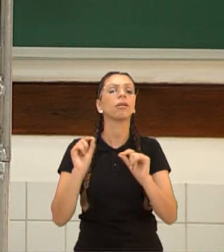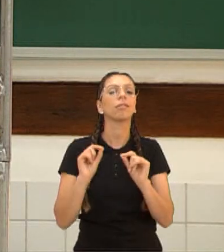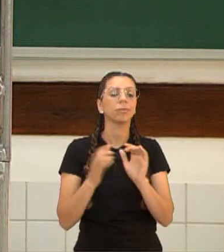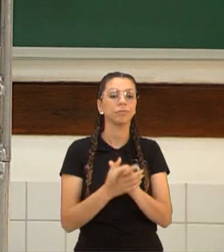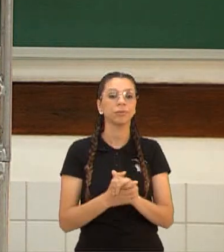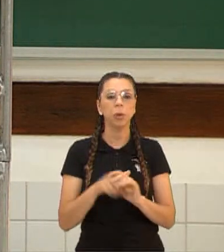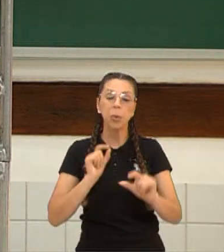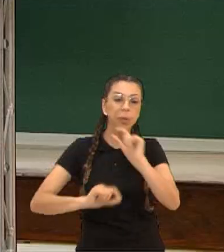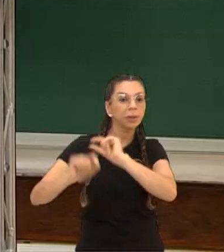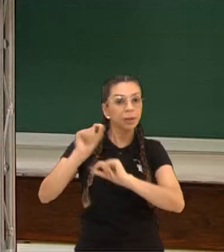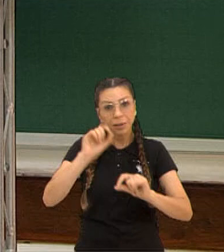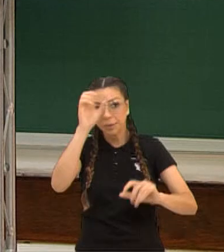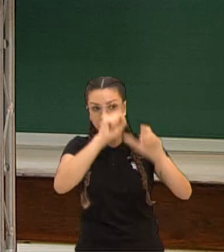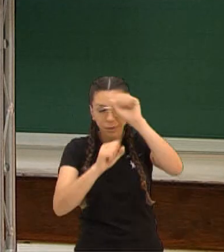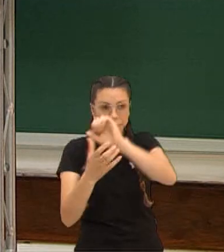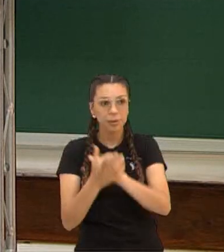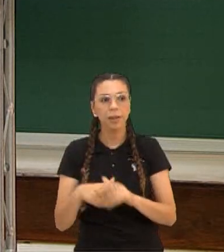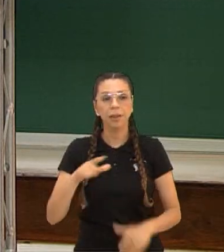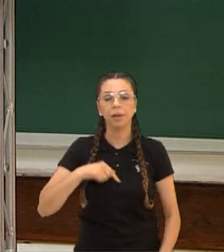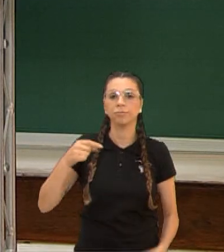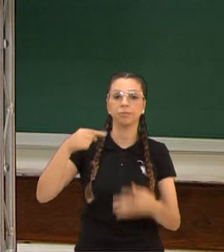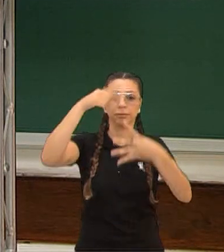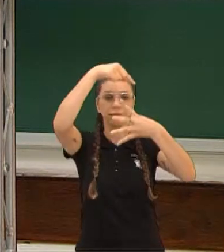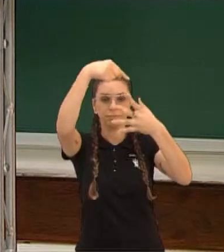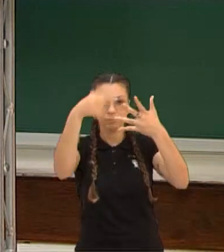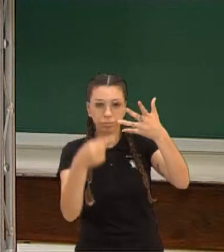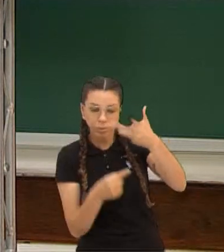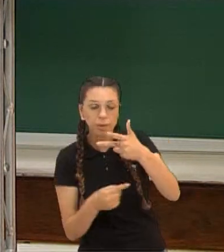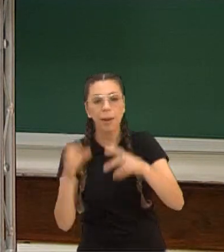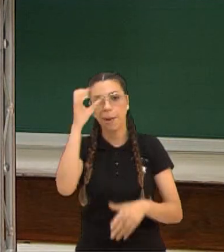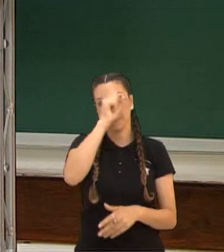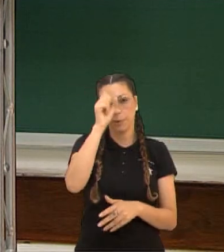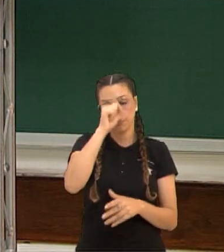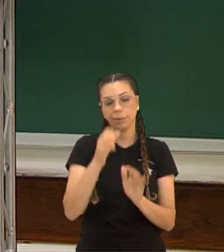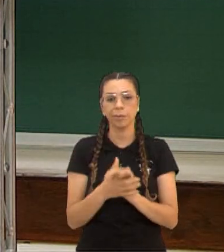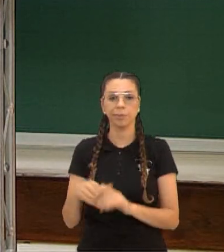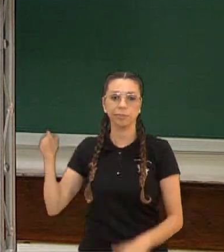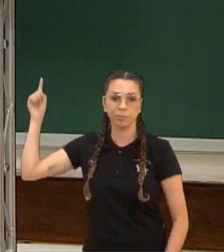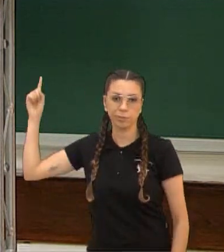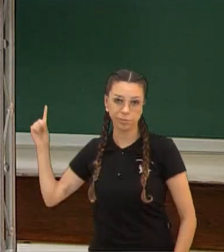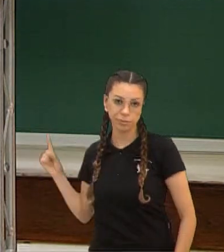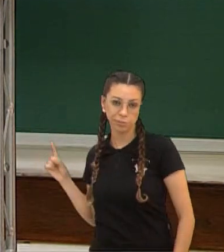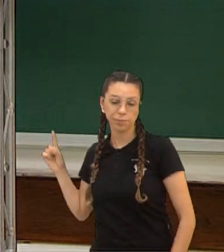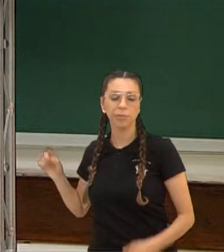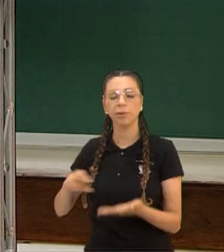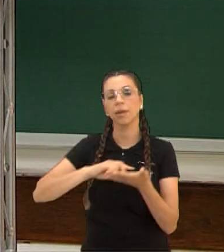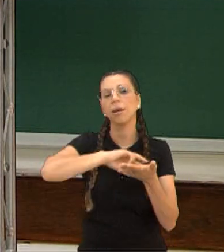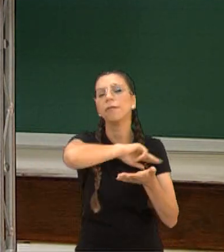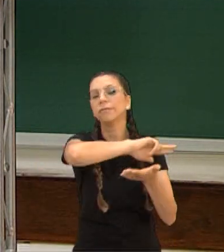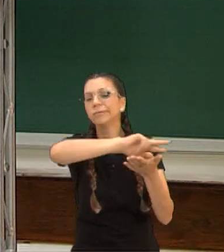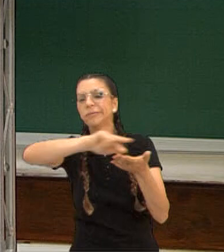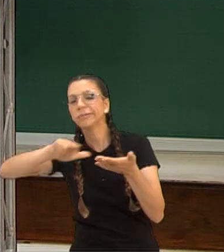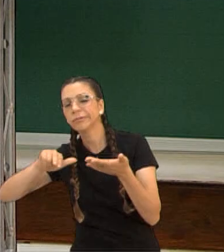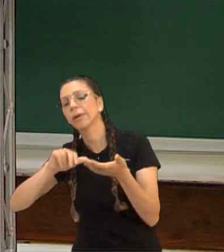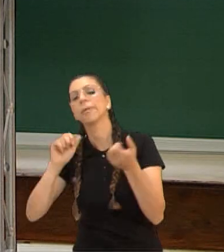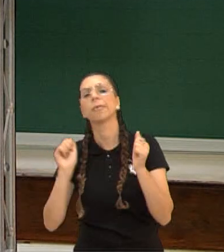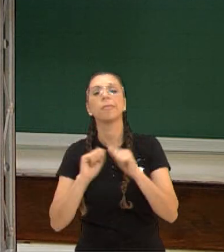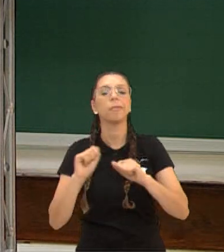pessoal? Impressionismo, características, principais artistas e algumas obras pontuais, mas tem inúmeras que vocês podem